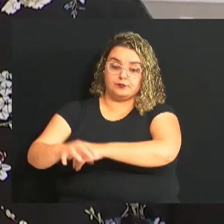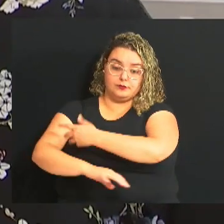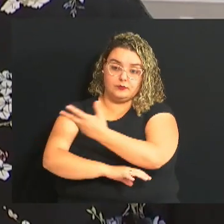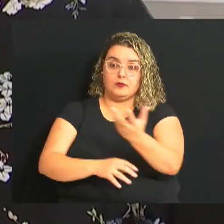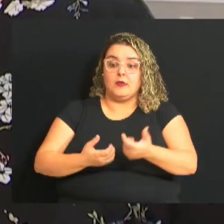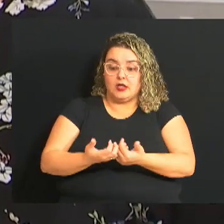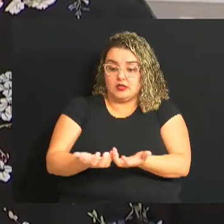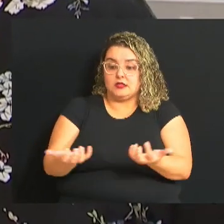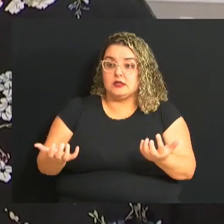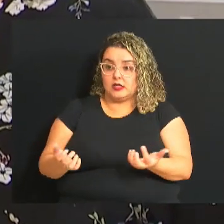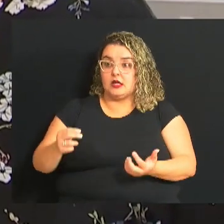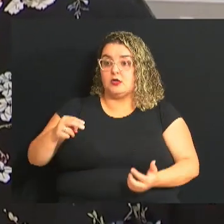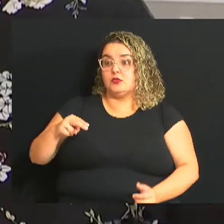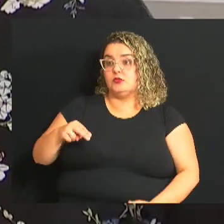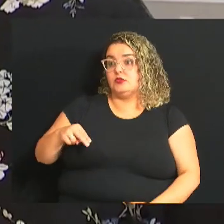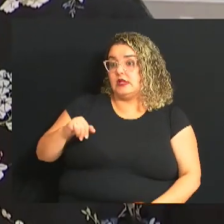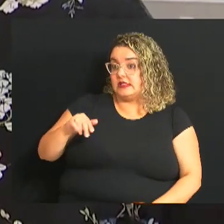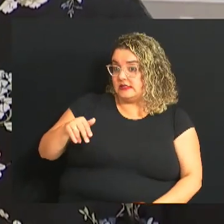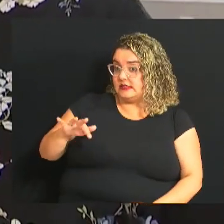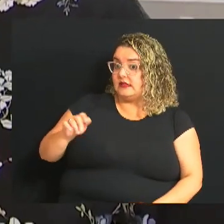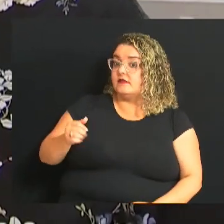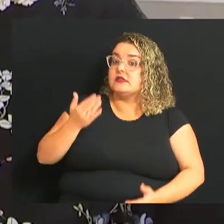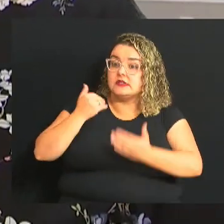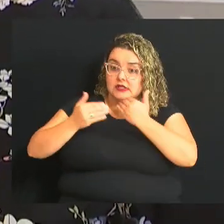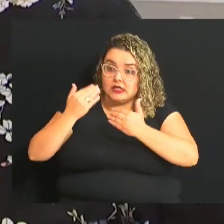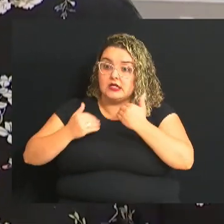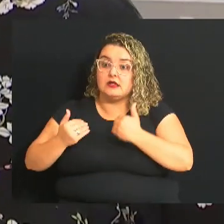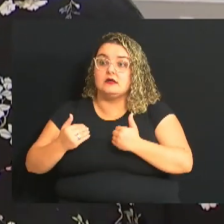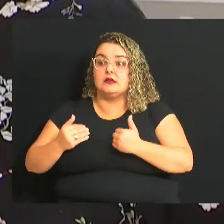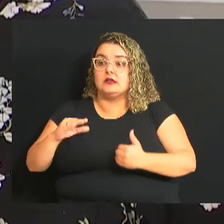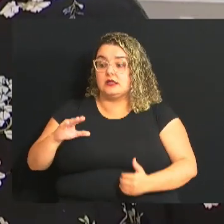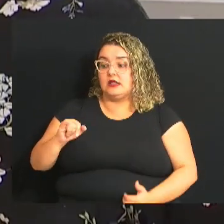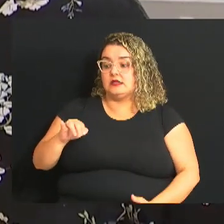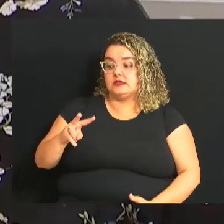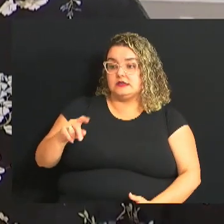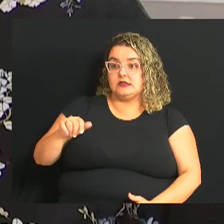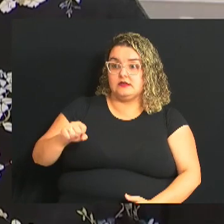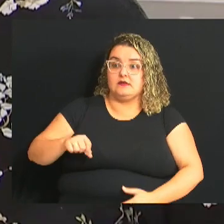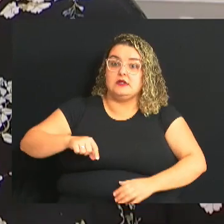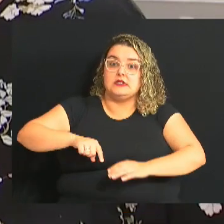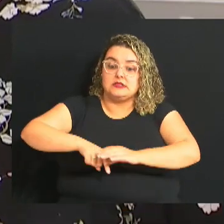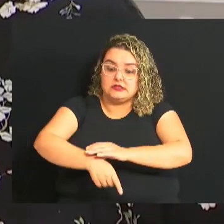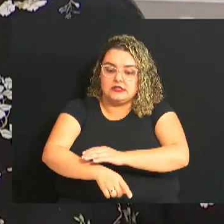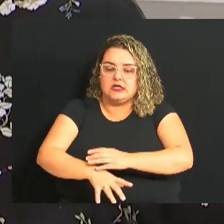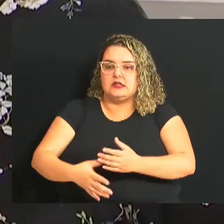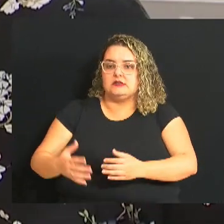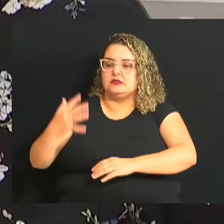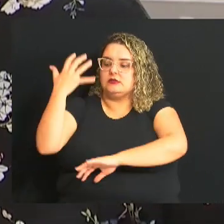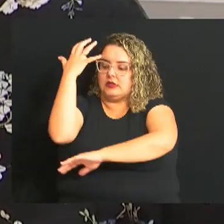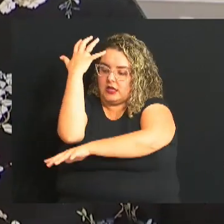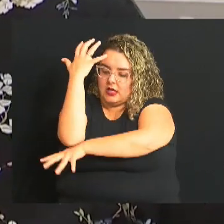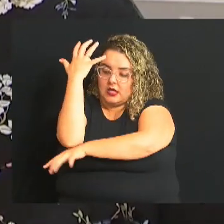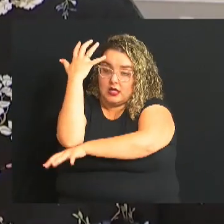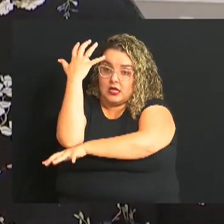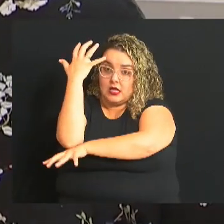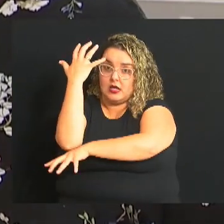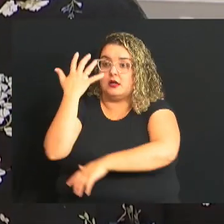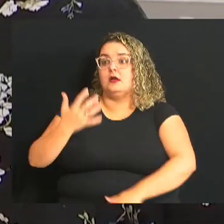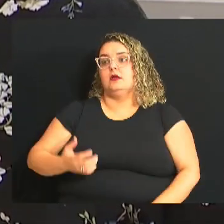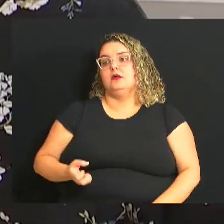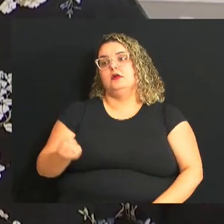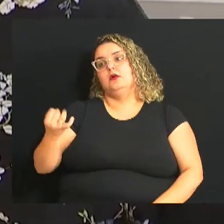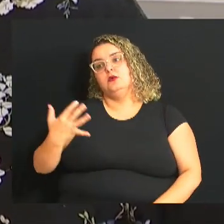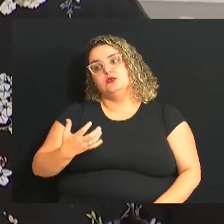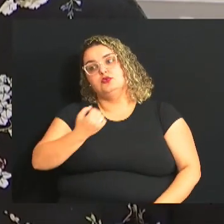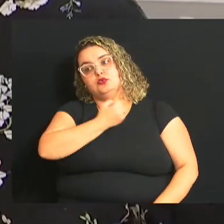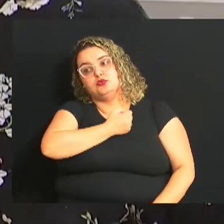ninfas, elas comem, se alimentam da seiva das raízes das plantas. Então, dependendo do número, da